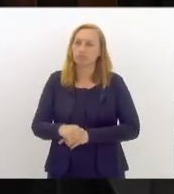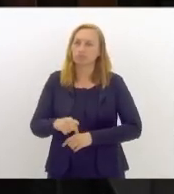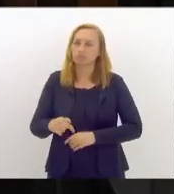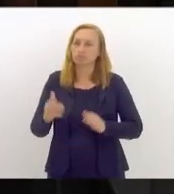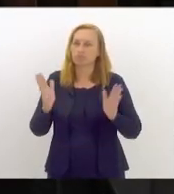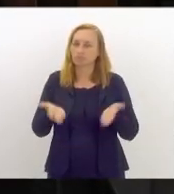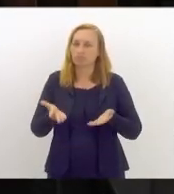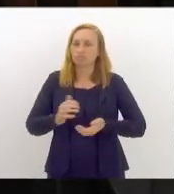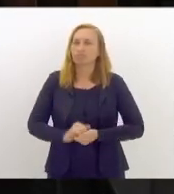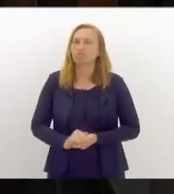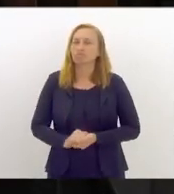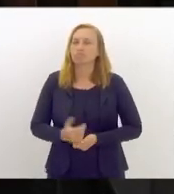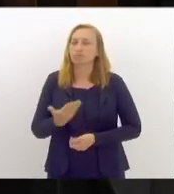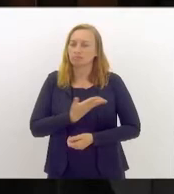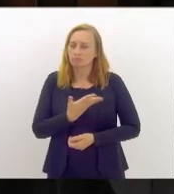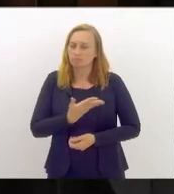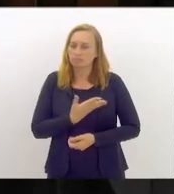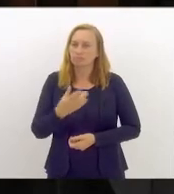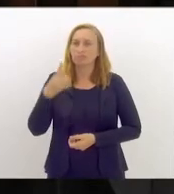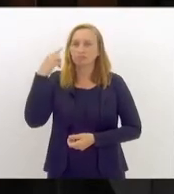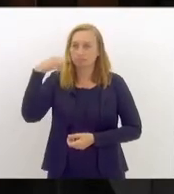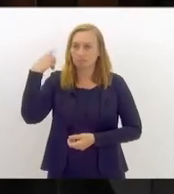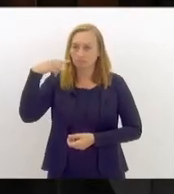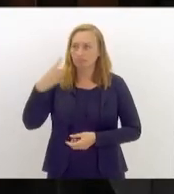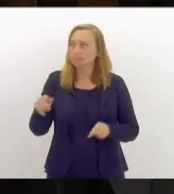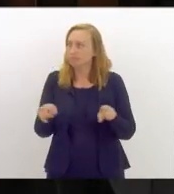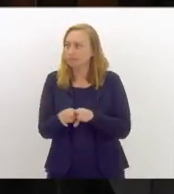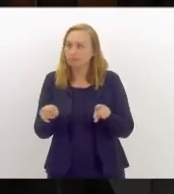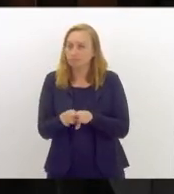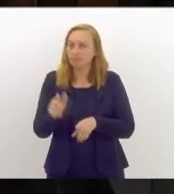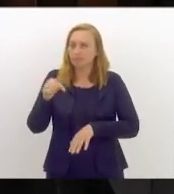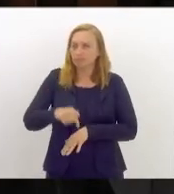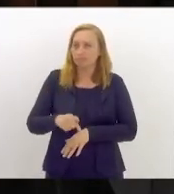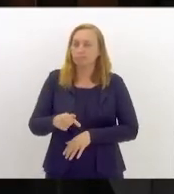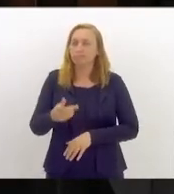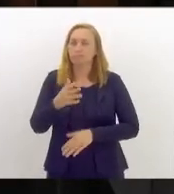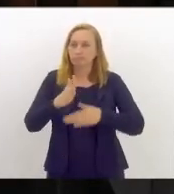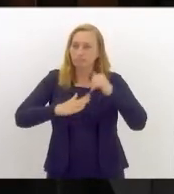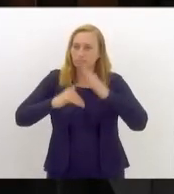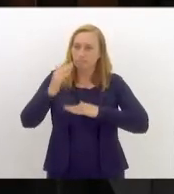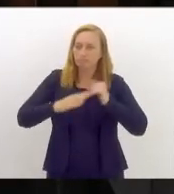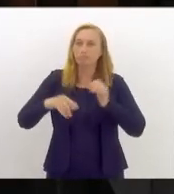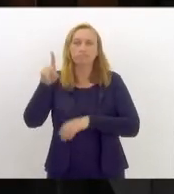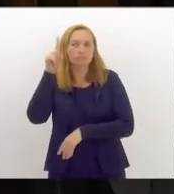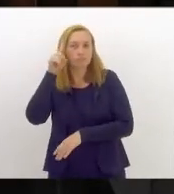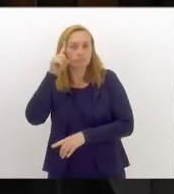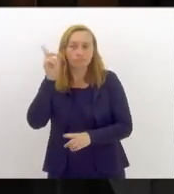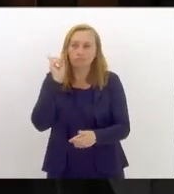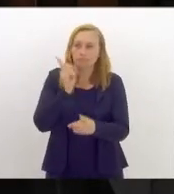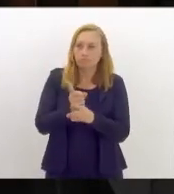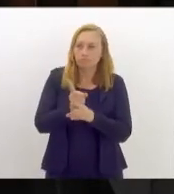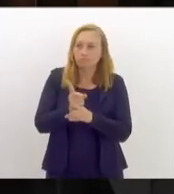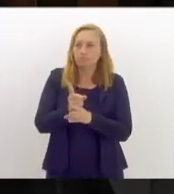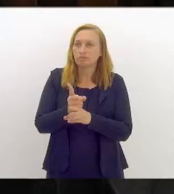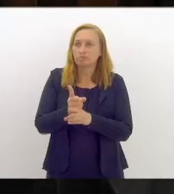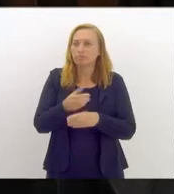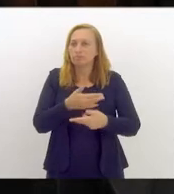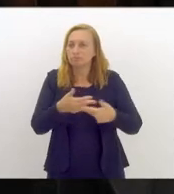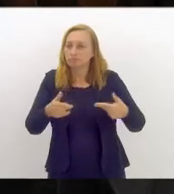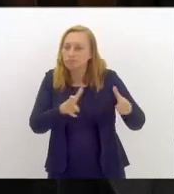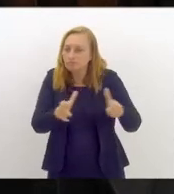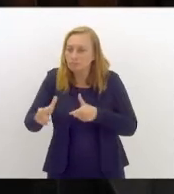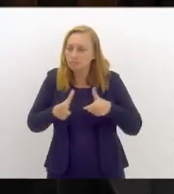presente aos meus colegas advogados aqui também aqui presente profissionais que diariamente encontramos nos corredores do fórum